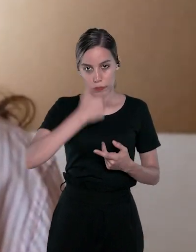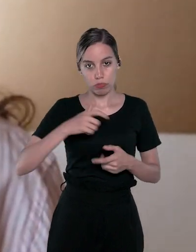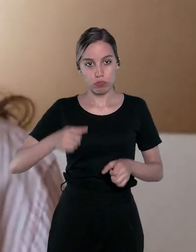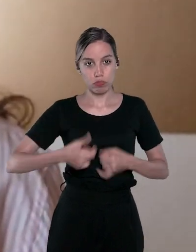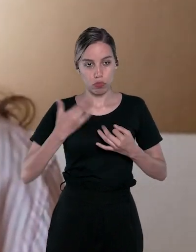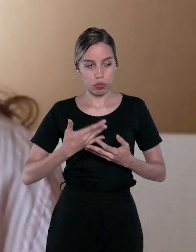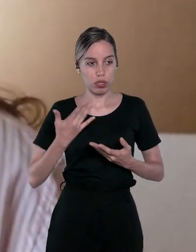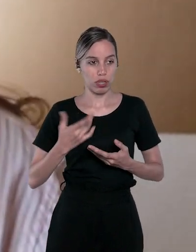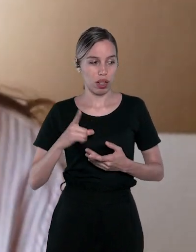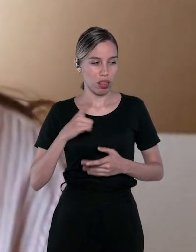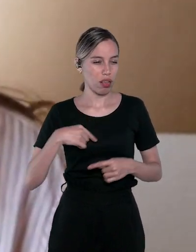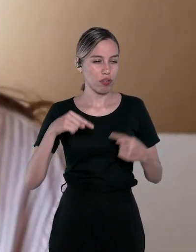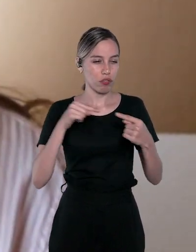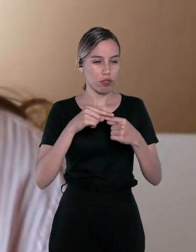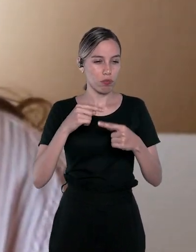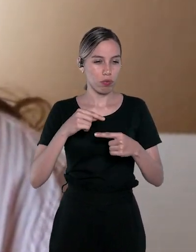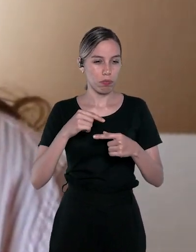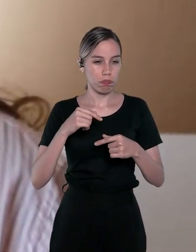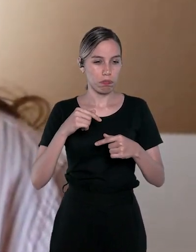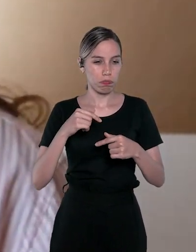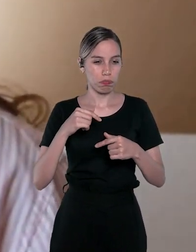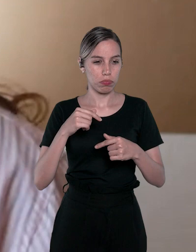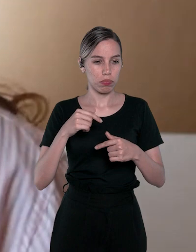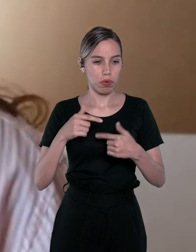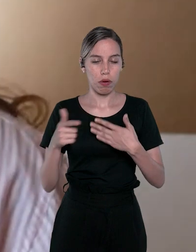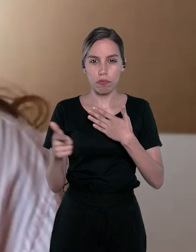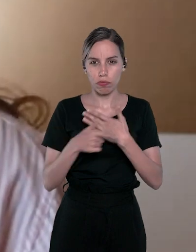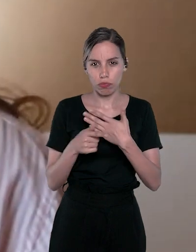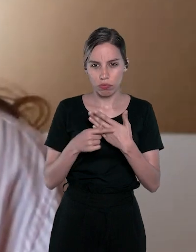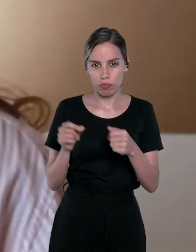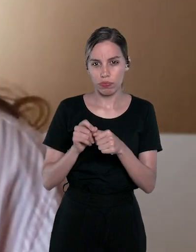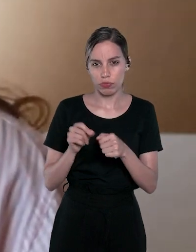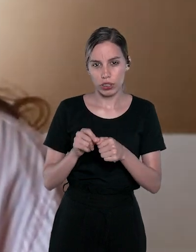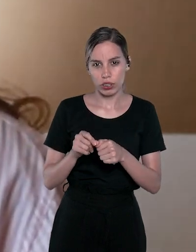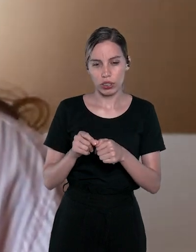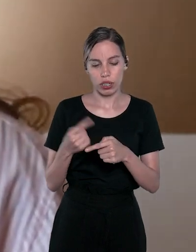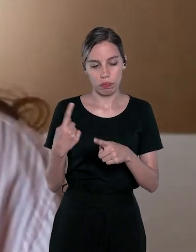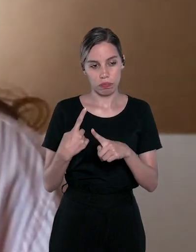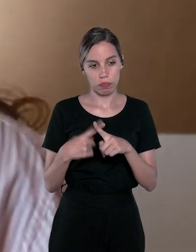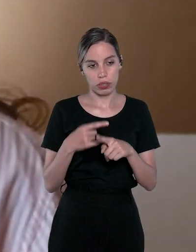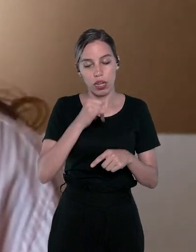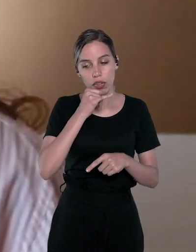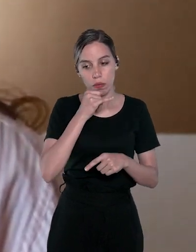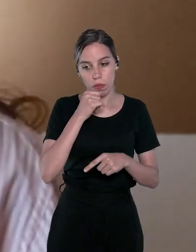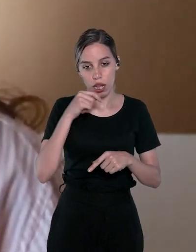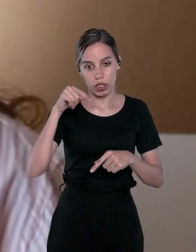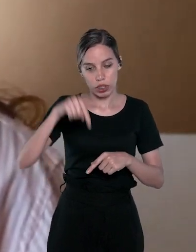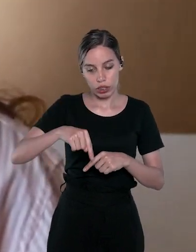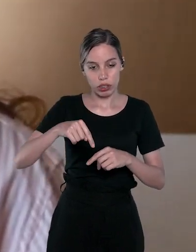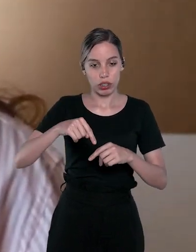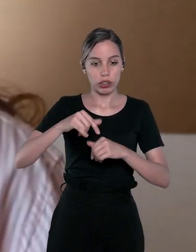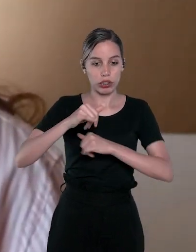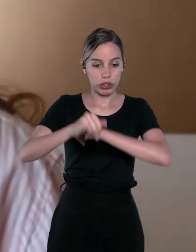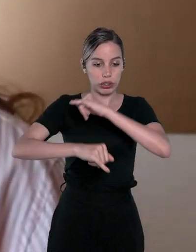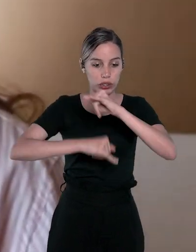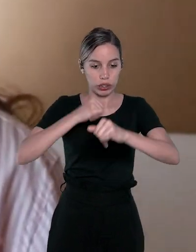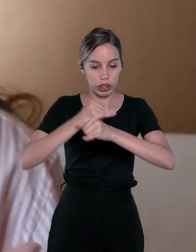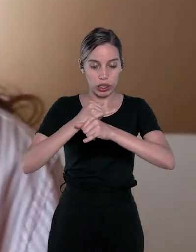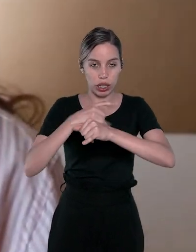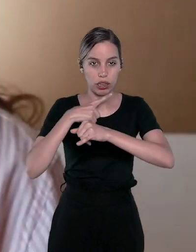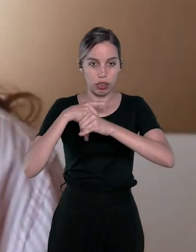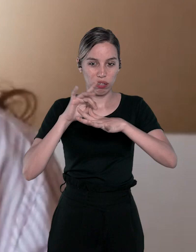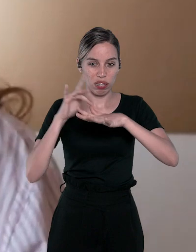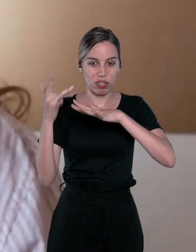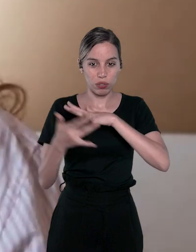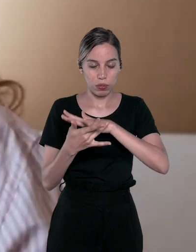mais tecnológico, as pessoas mais ensimesmadas, você vê uma missão para a poesia, principalmente, não sei